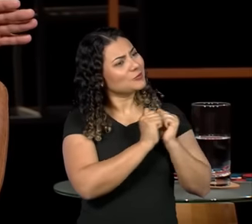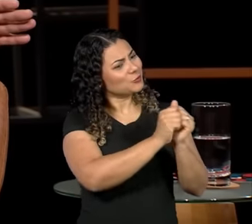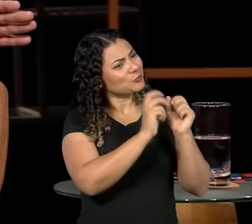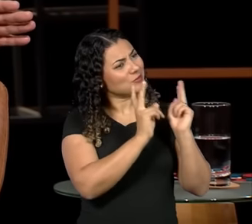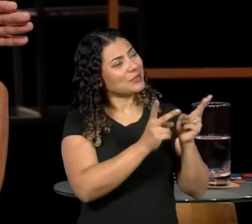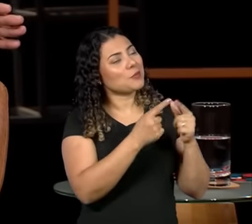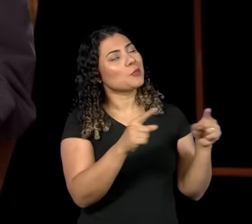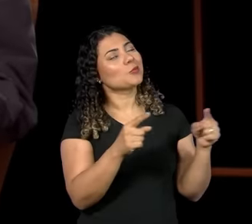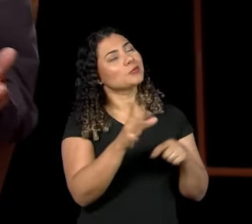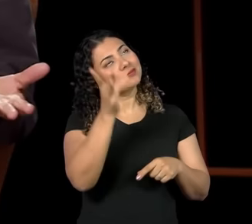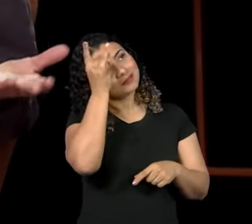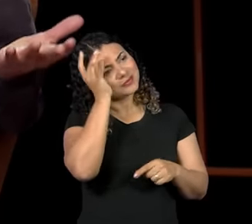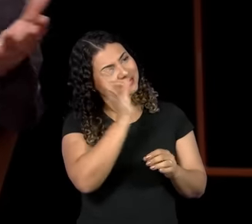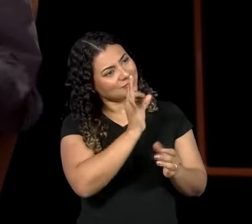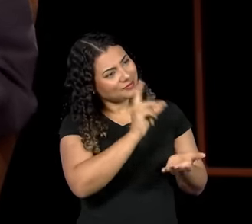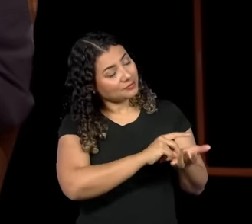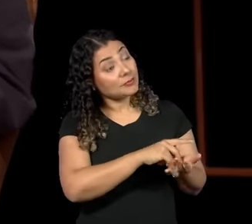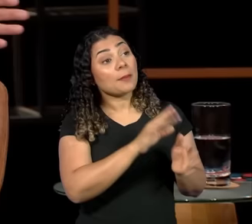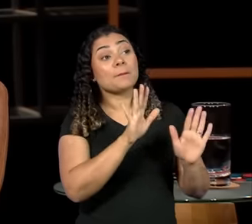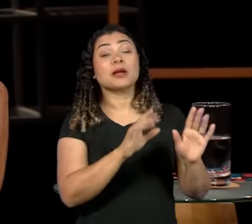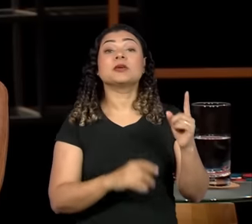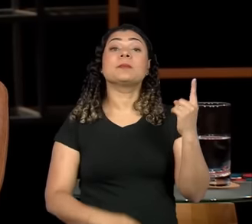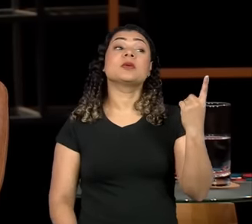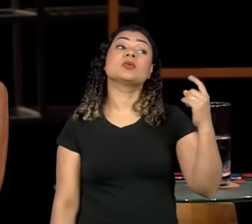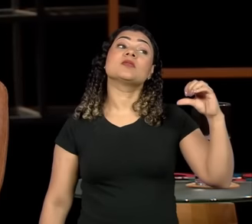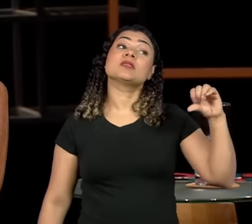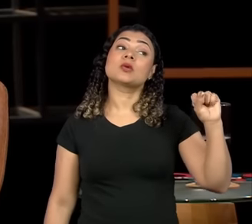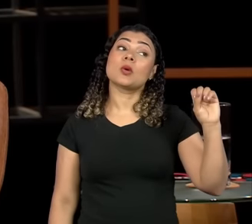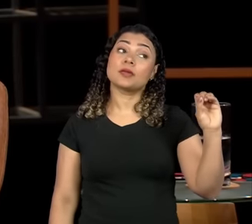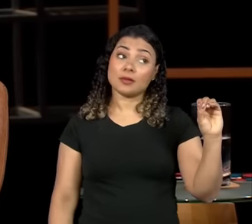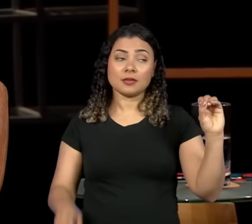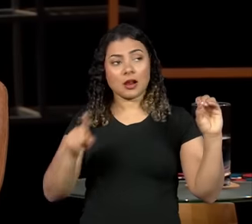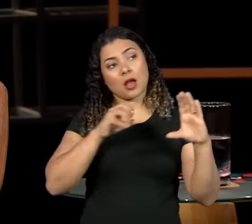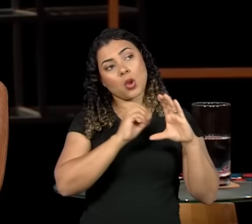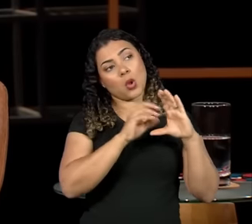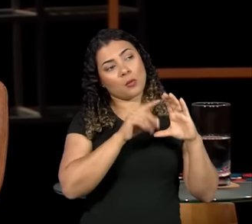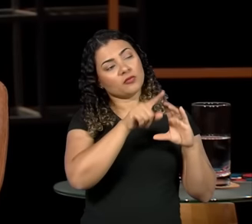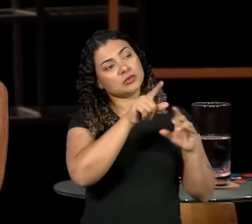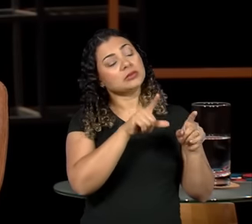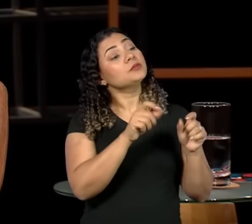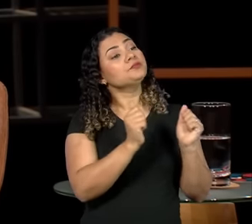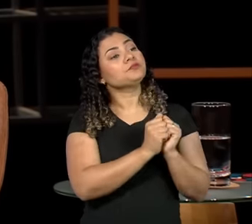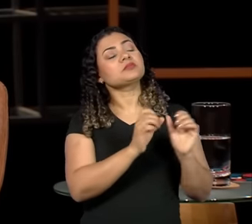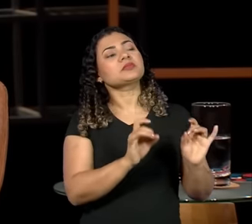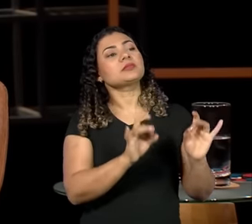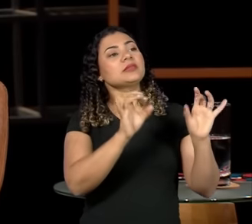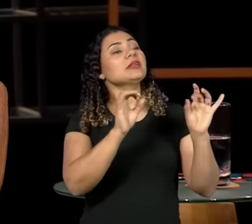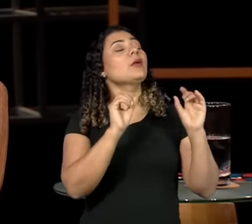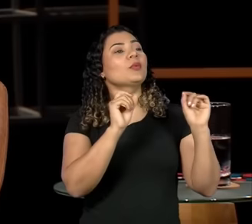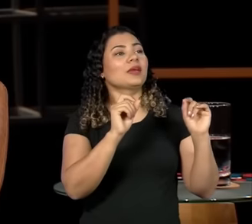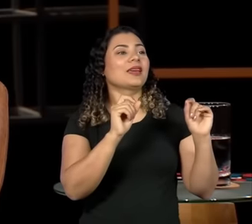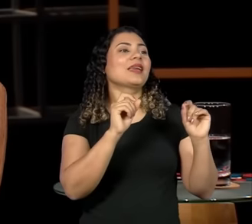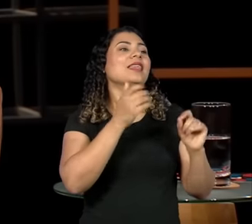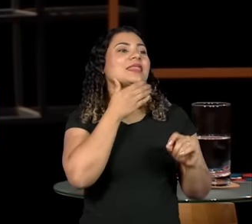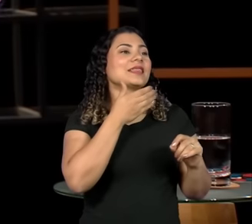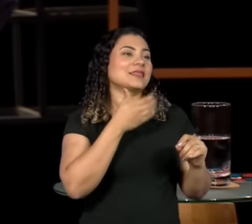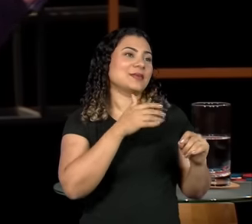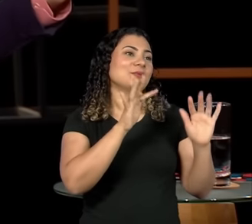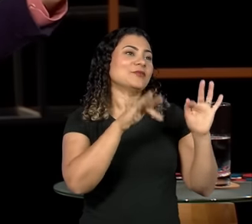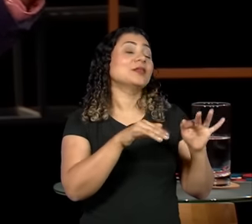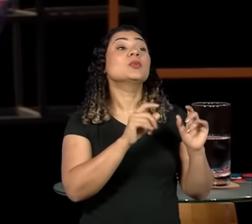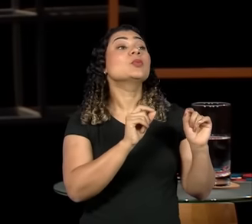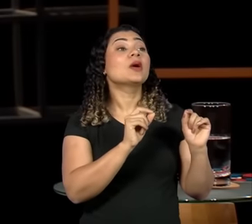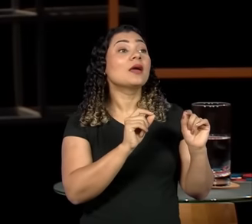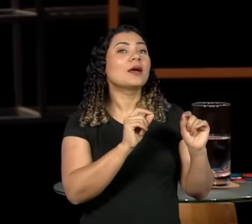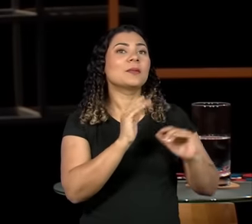né? Eis que nos anos 80, lá na Globo, você dirigiu vários especiais de final de ano de ninguém menos do